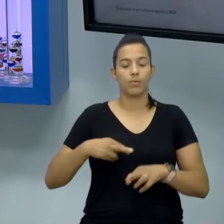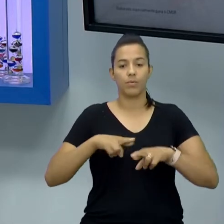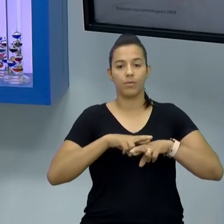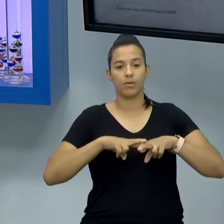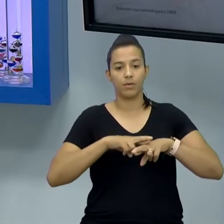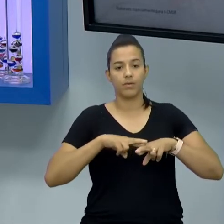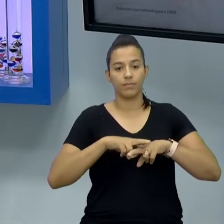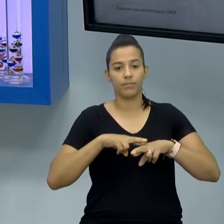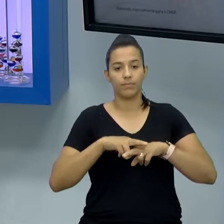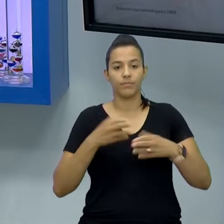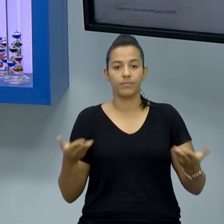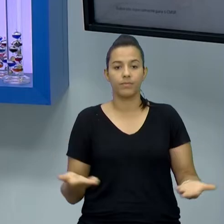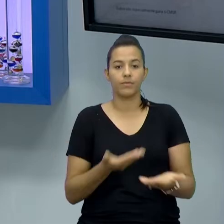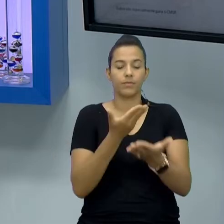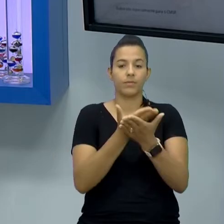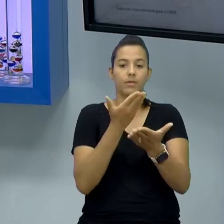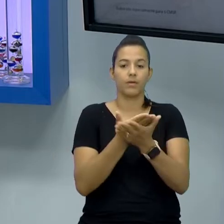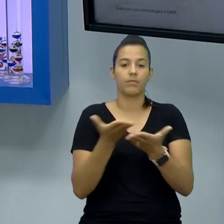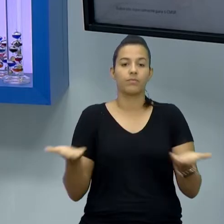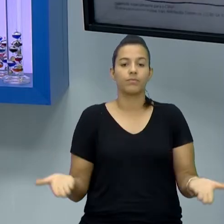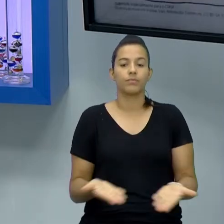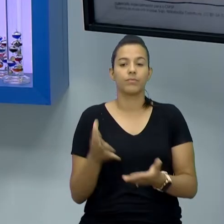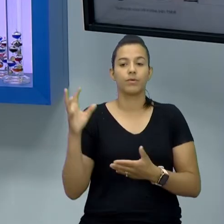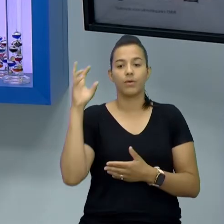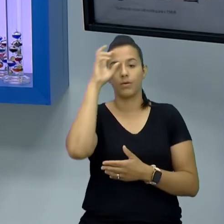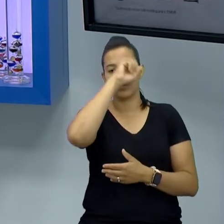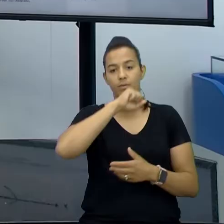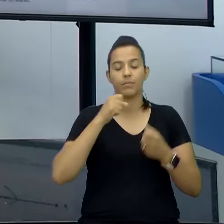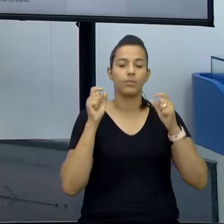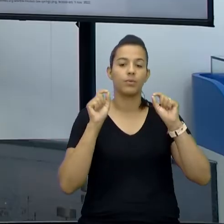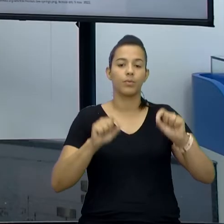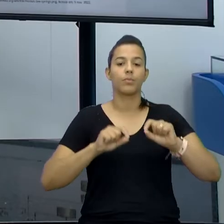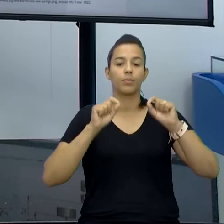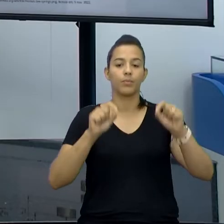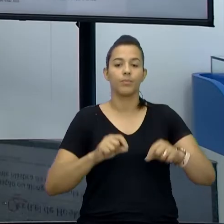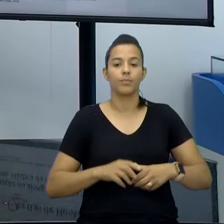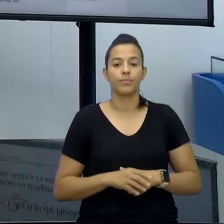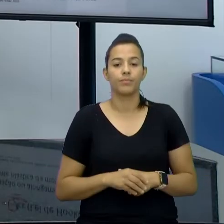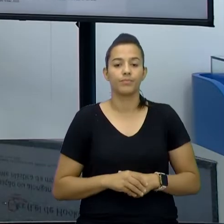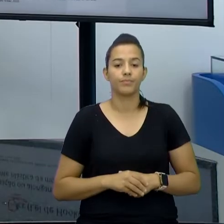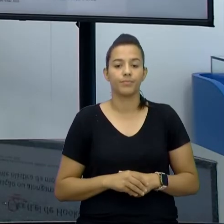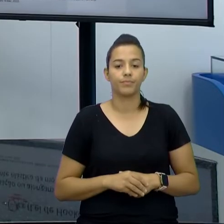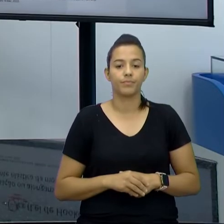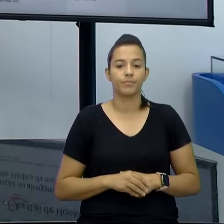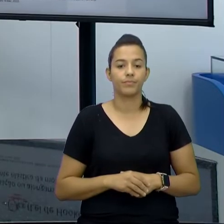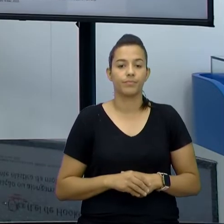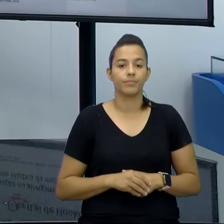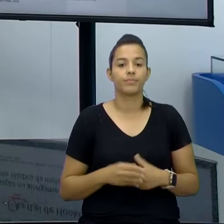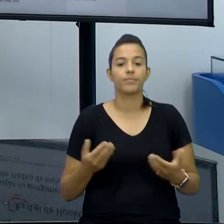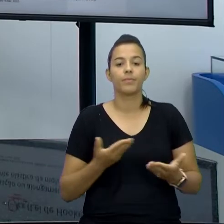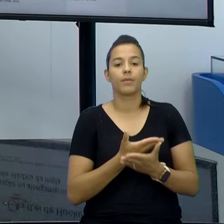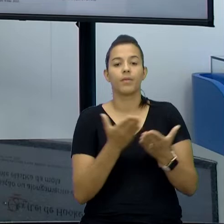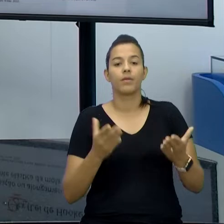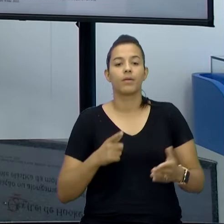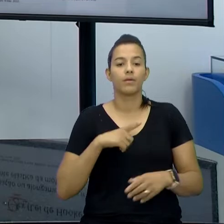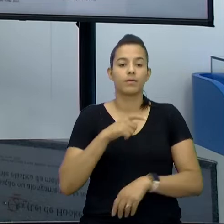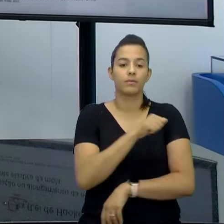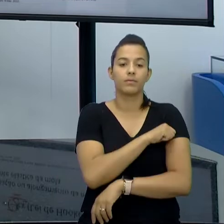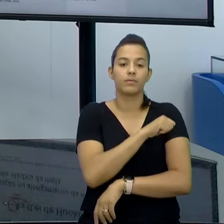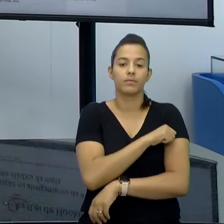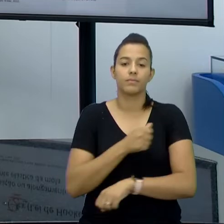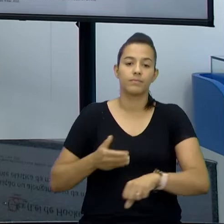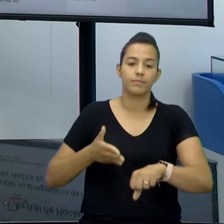revisão da aula de hoje, Gibalina. O que a gente falou com o nosso estudante? Às vezes o aluno entrou agora, né? O estudante entrou